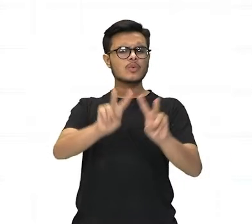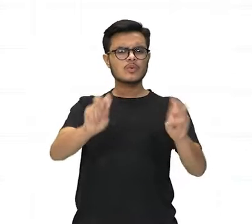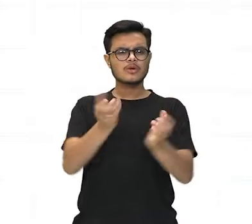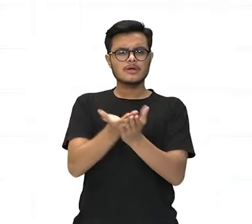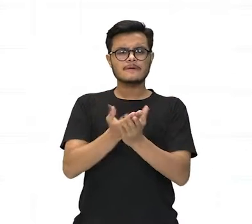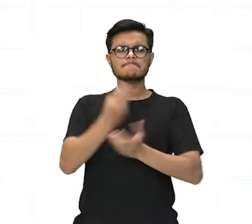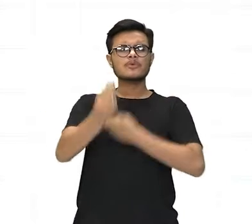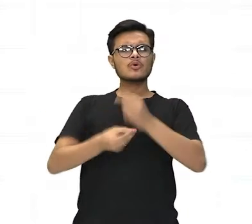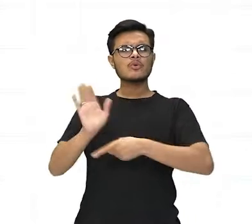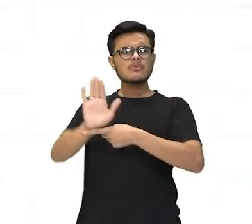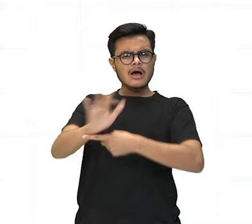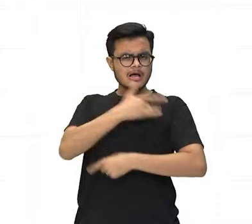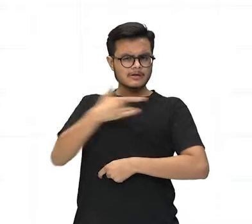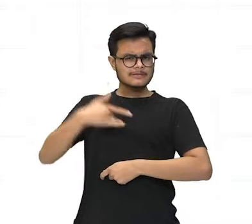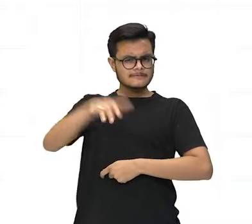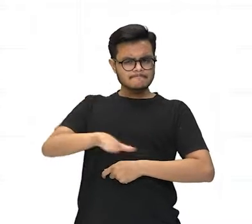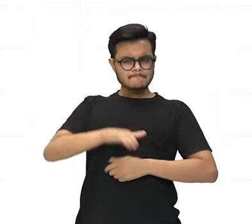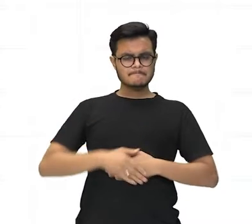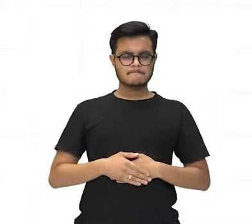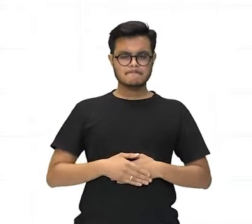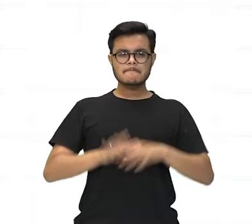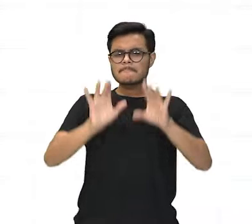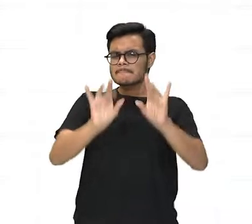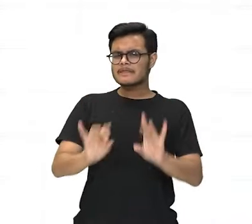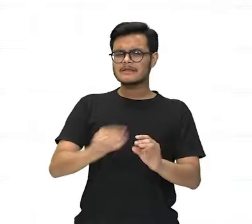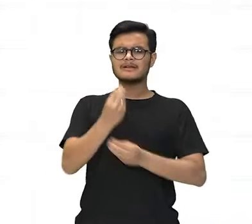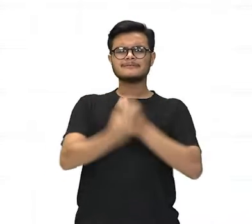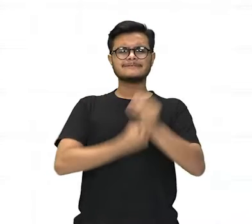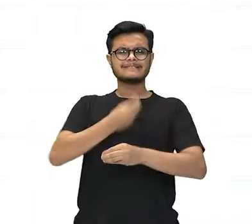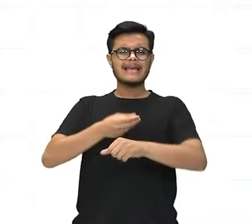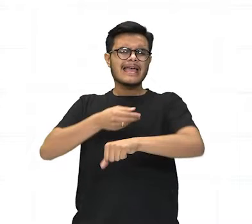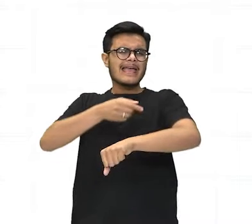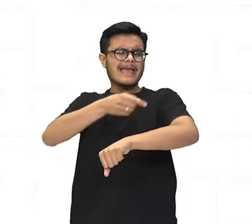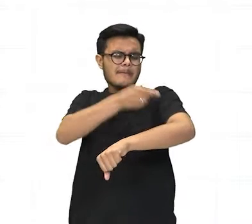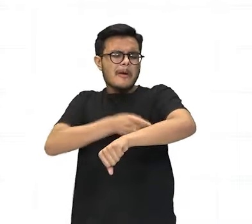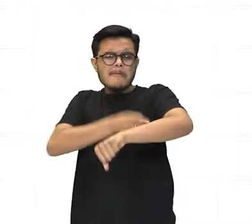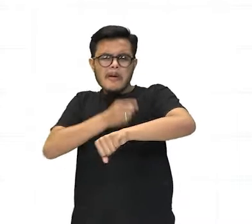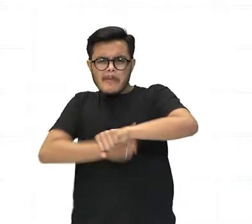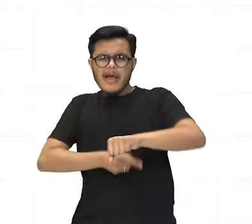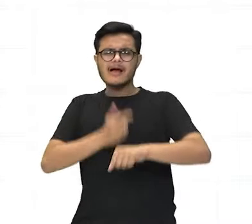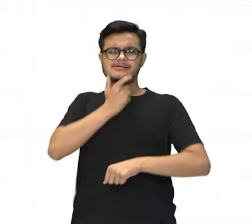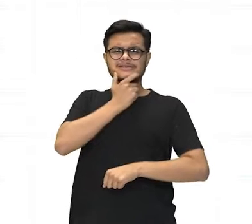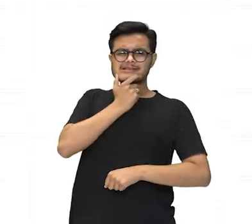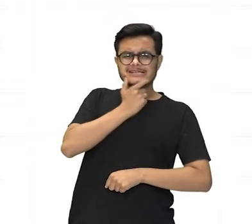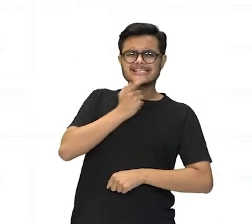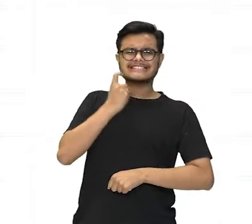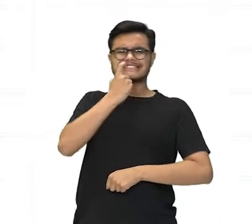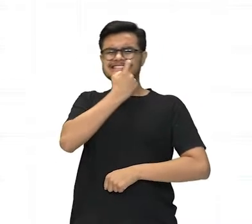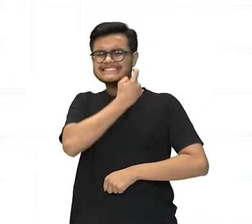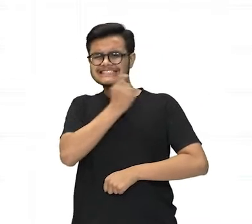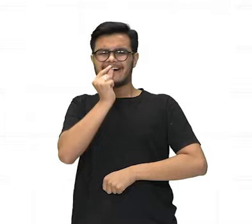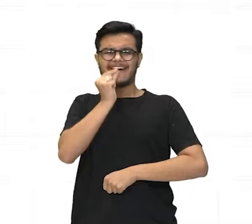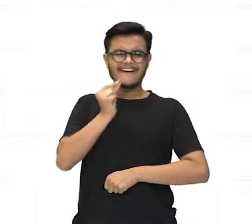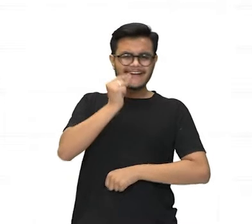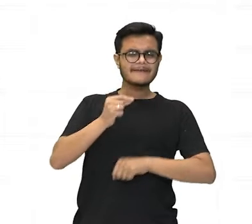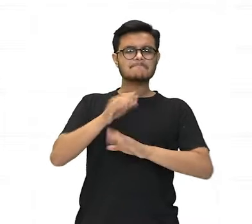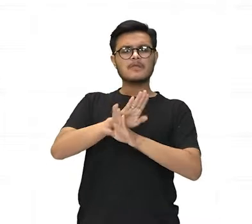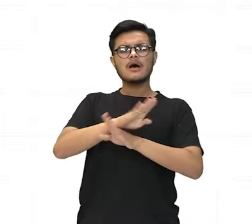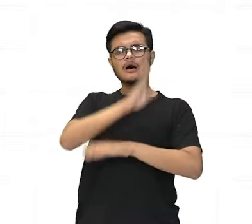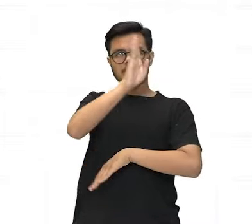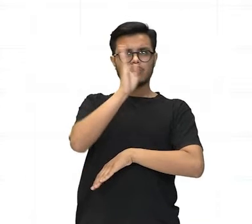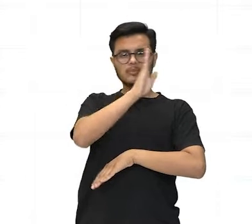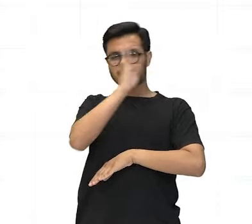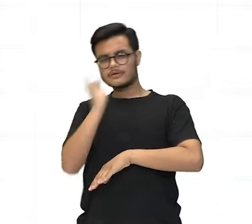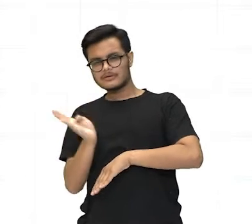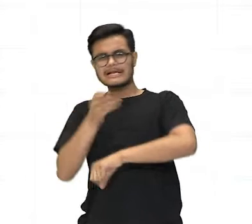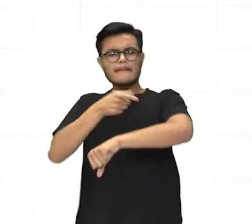primeiros socorros e o detalhamento. Traumatismos na boca e dentes, desmaios, cortes